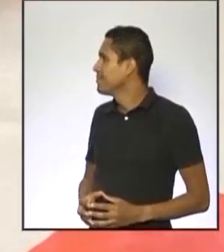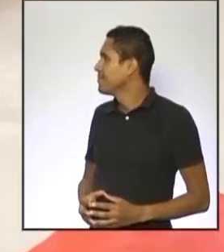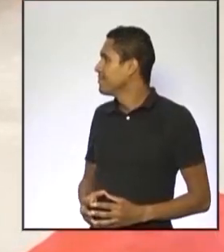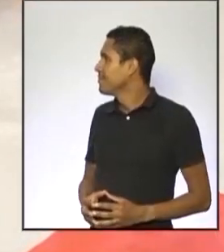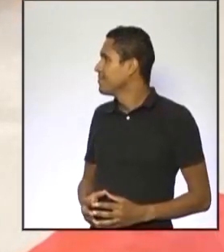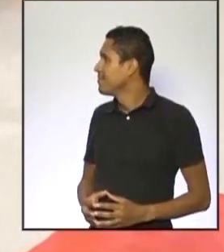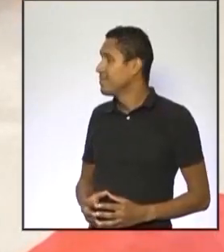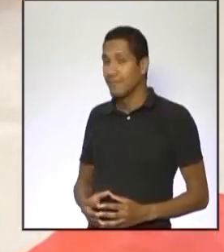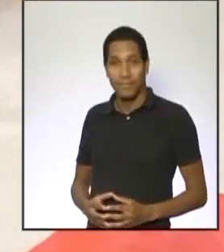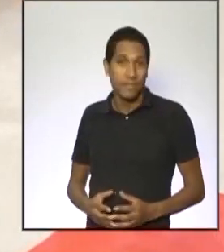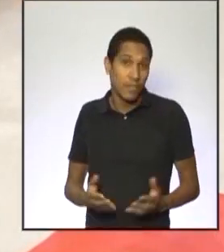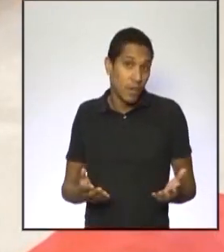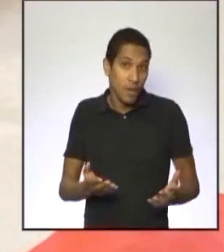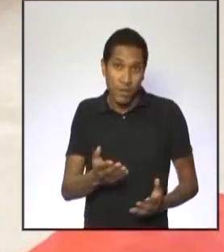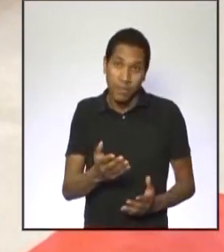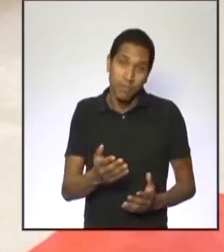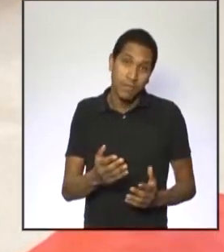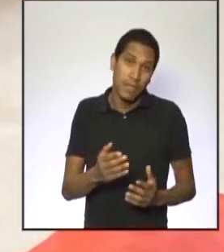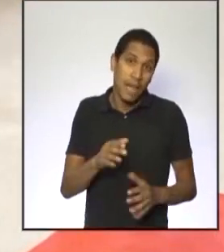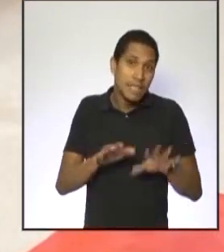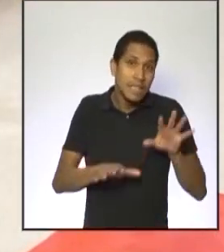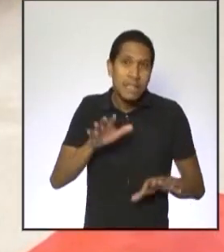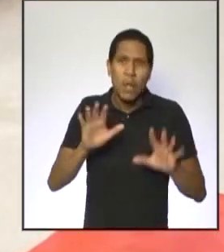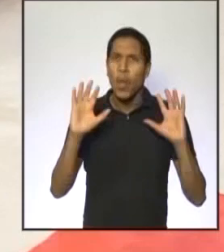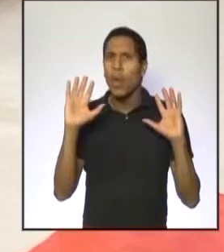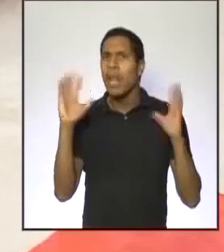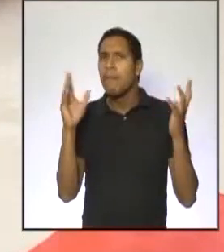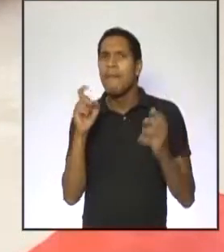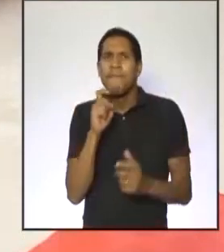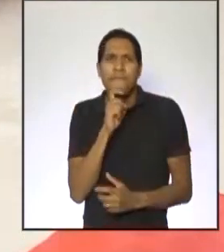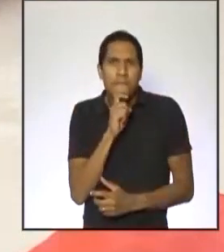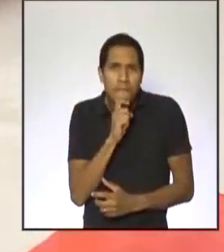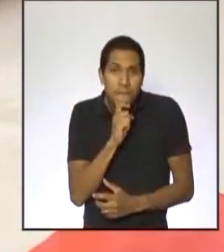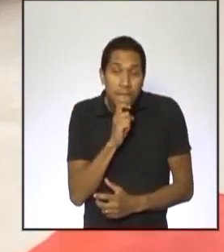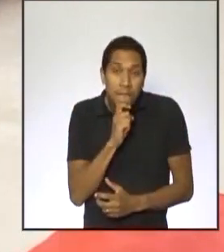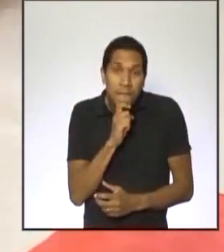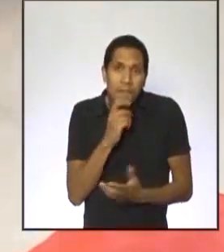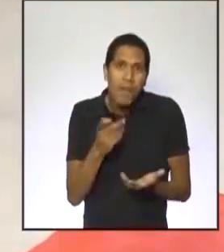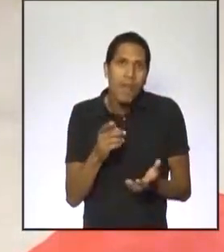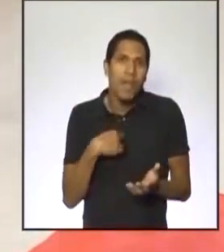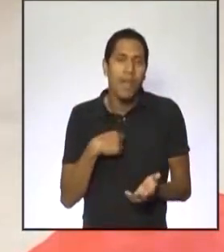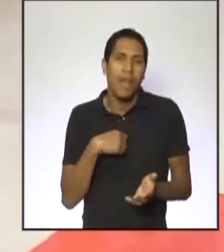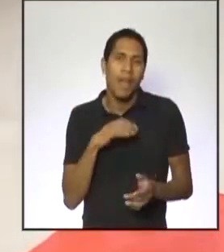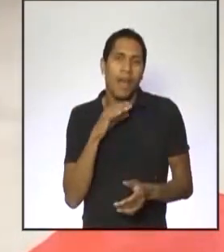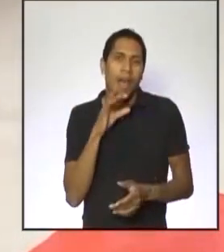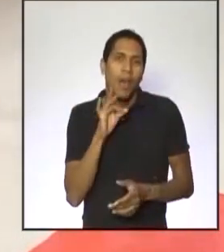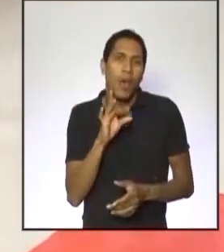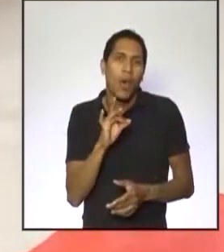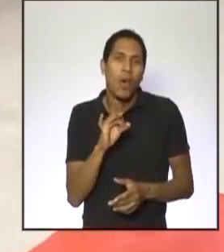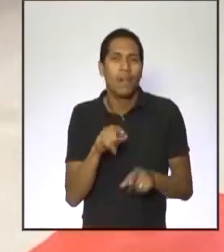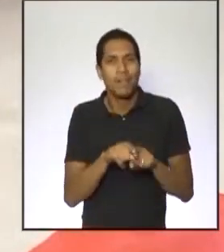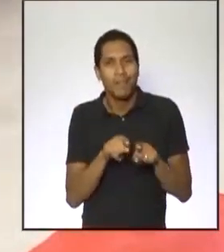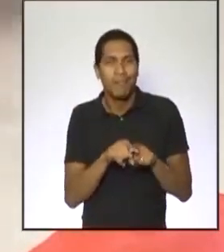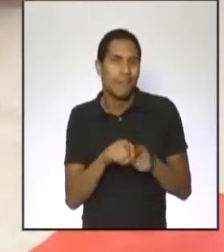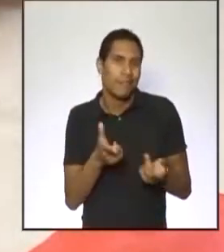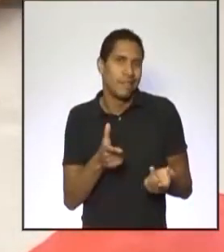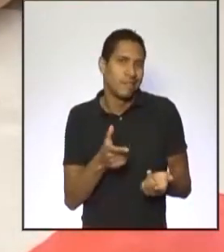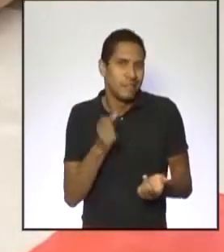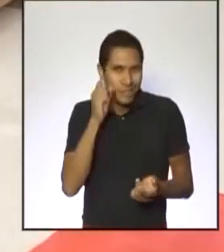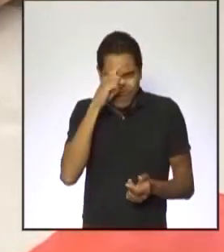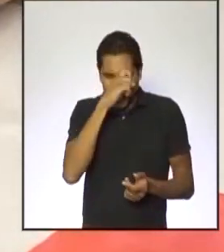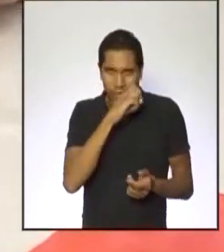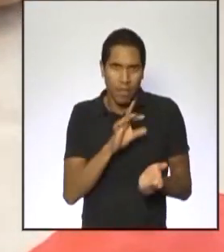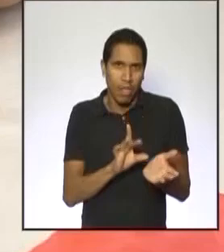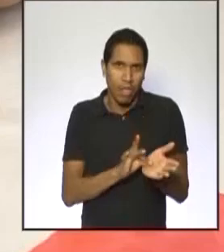Isso também pode acontecer em dias um pouco mais frios, como hoje aqui, está um pouquinho frio, isso pode ocorrer.